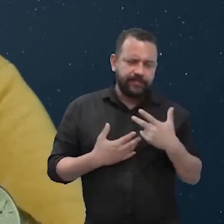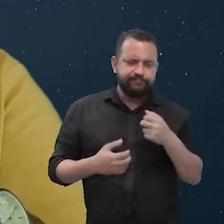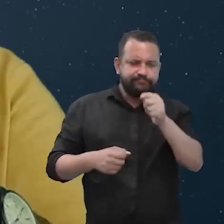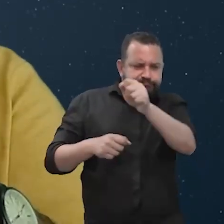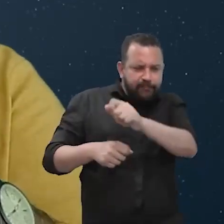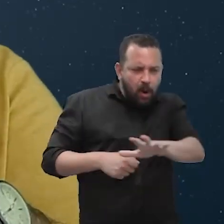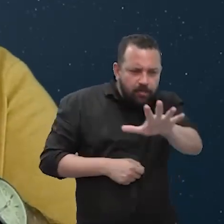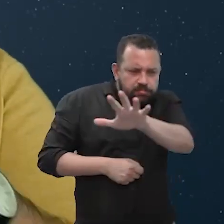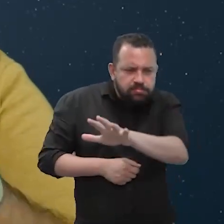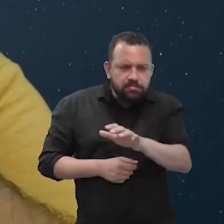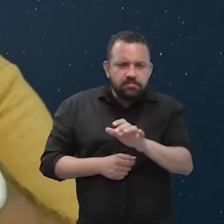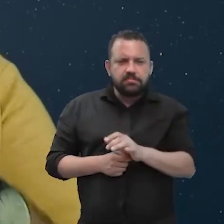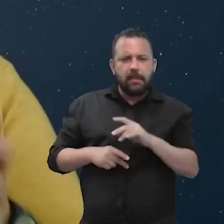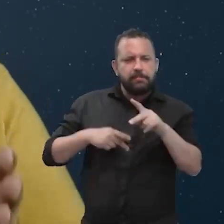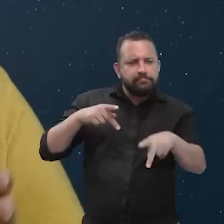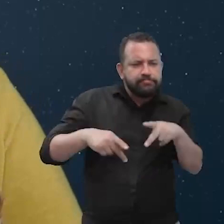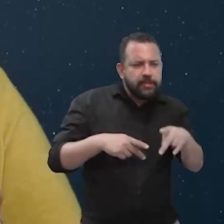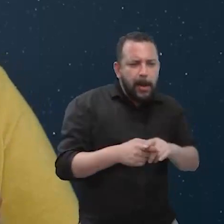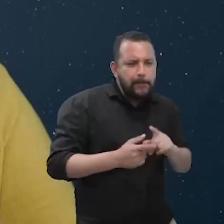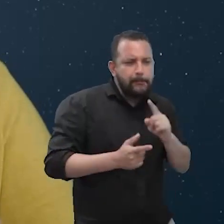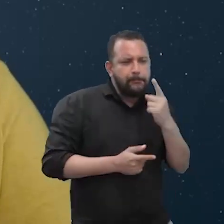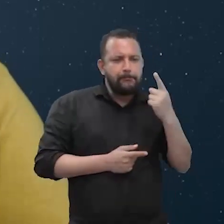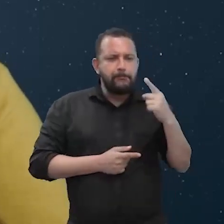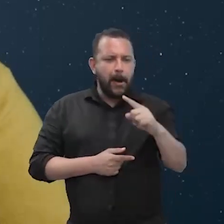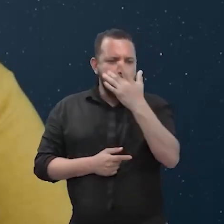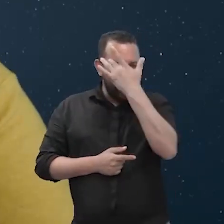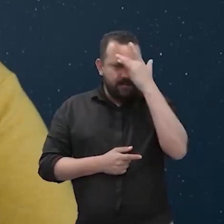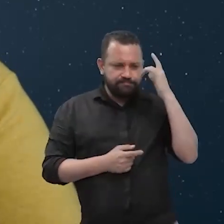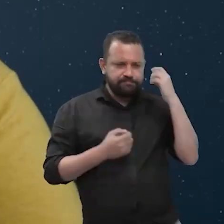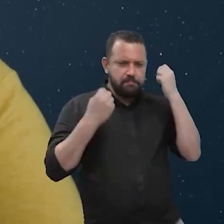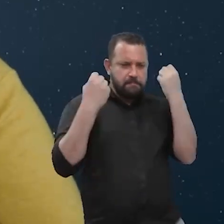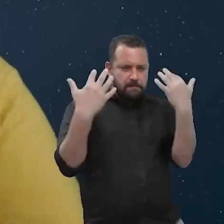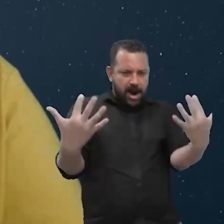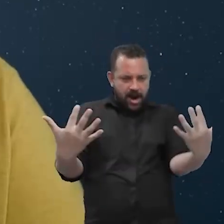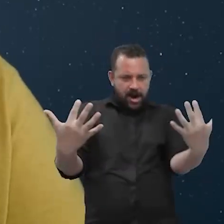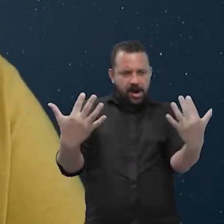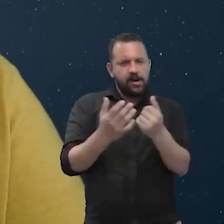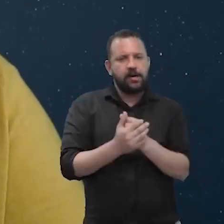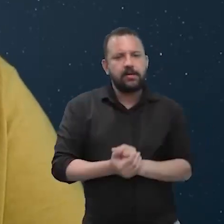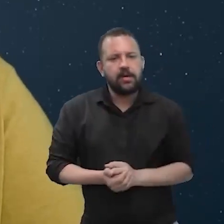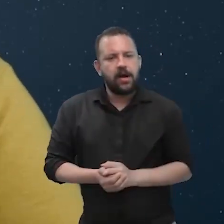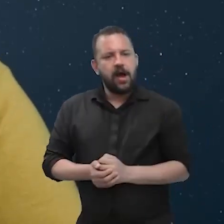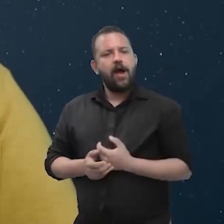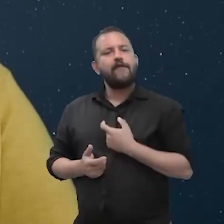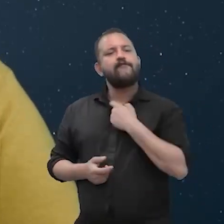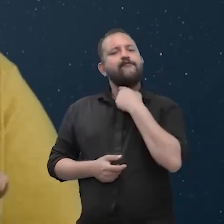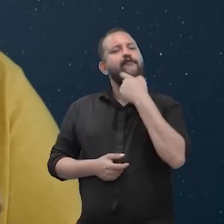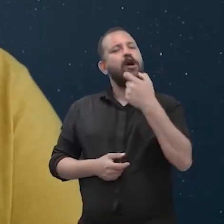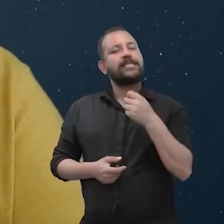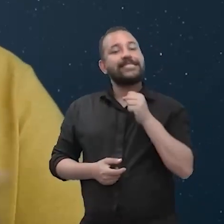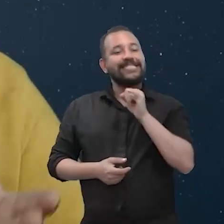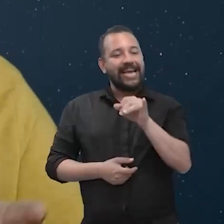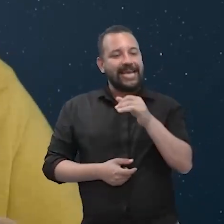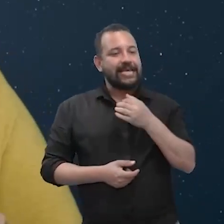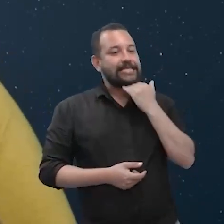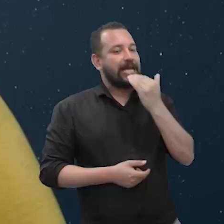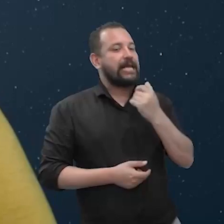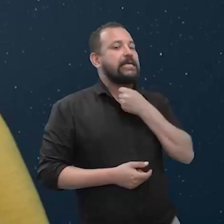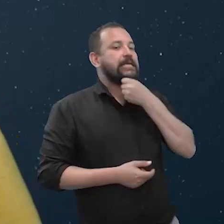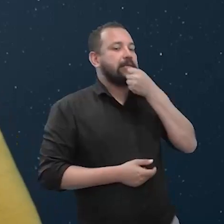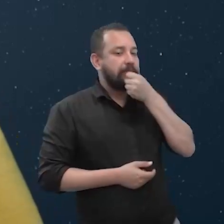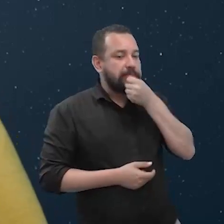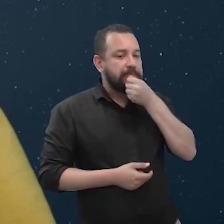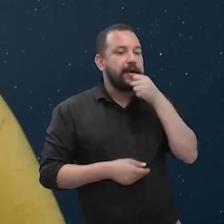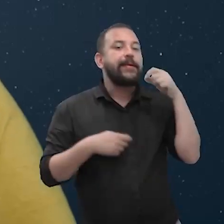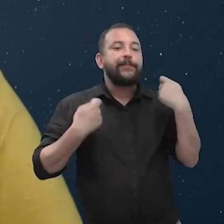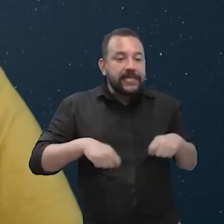você vai falar para 1000 pessoas. Então, só a tua voz sem uma ampliação não vai dar certo, ninguém